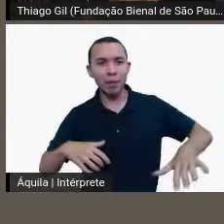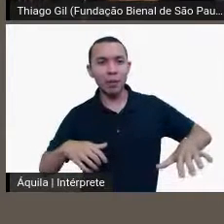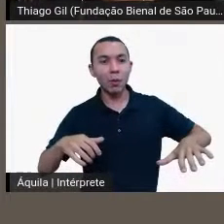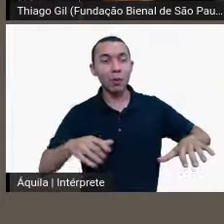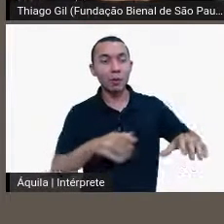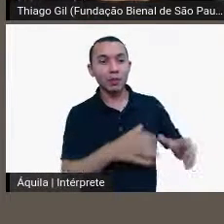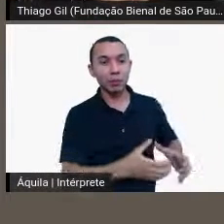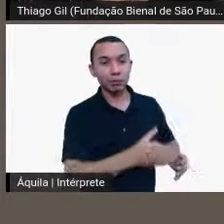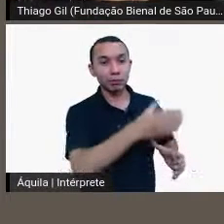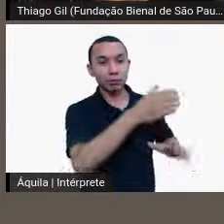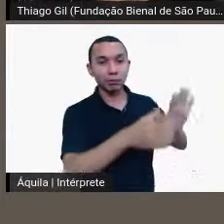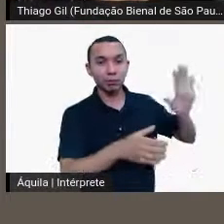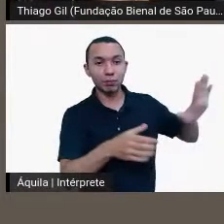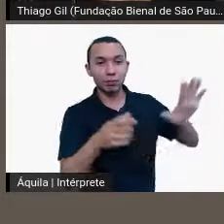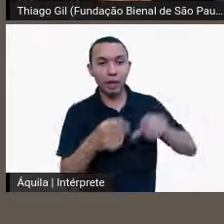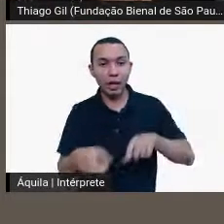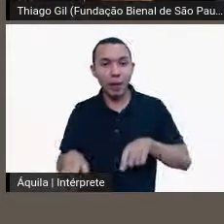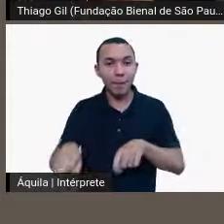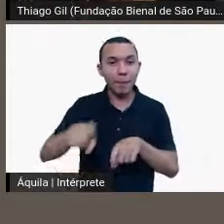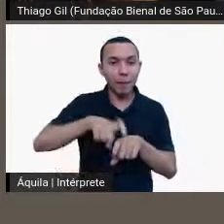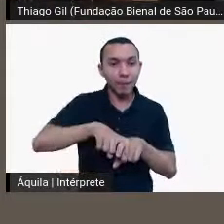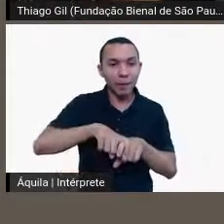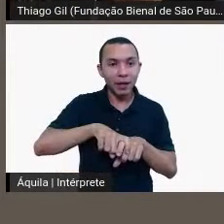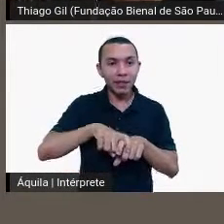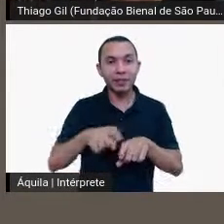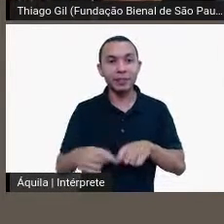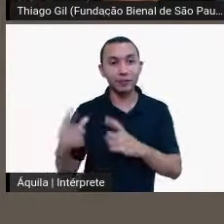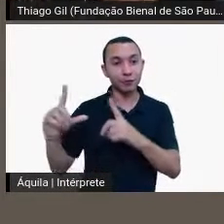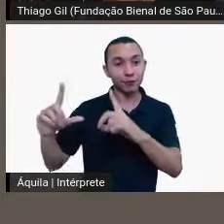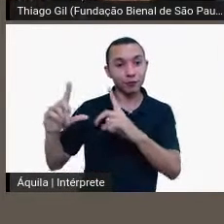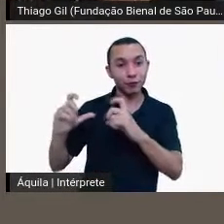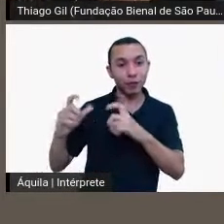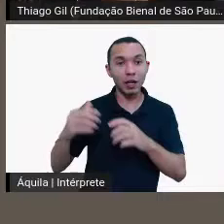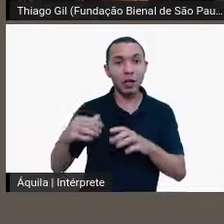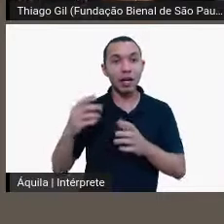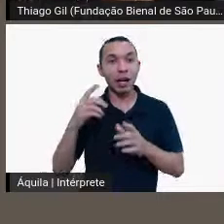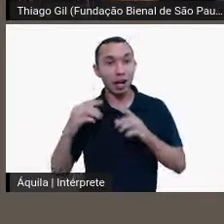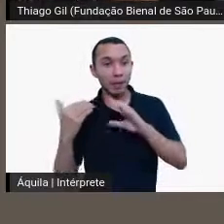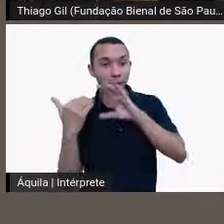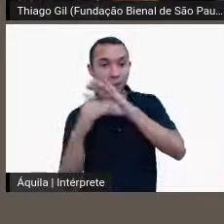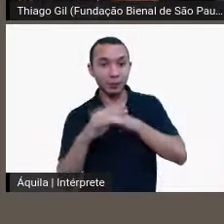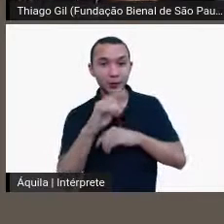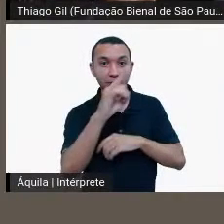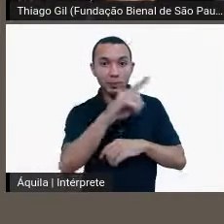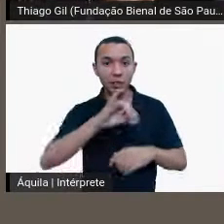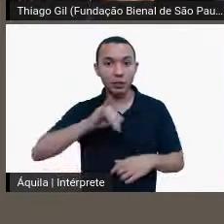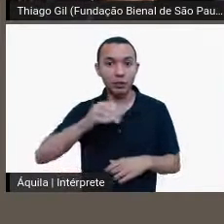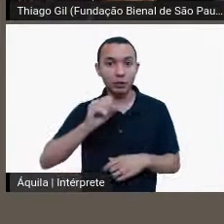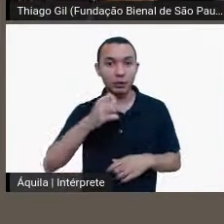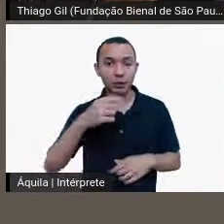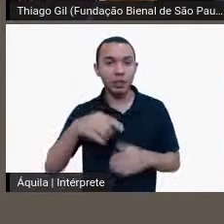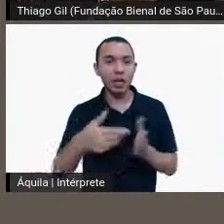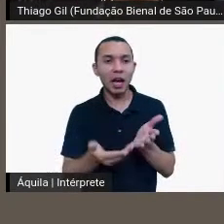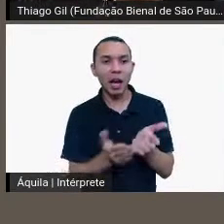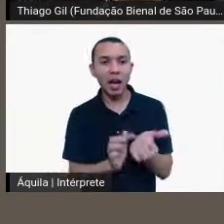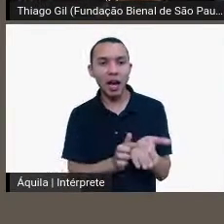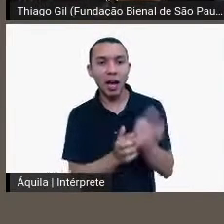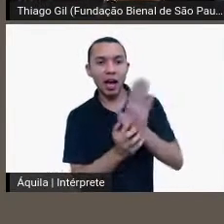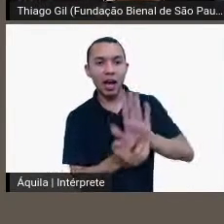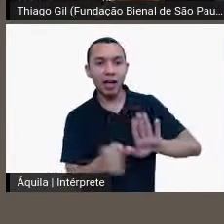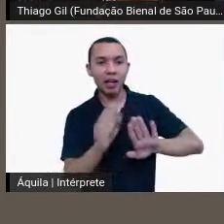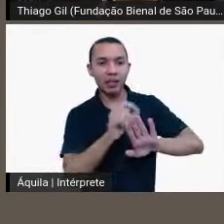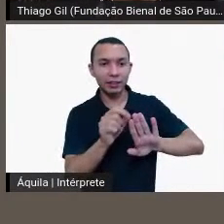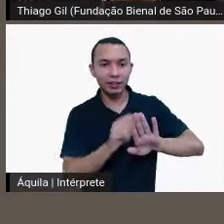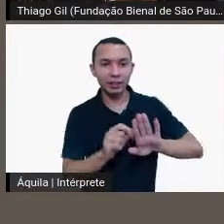e a perna cruzada, mandou uma fotografia ao tal senhor José Quelinini escrevendo por detrás: se não for